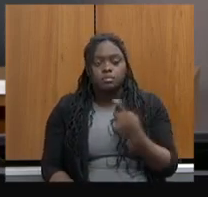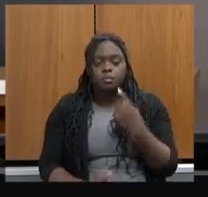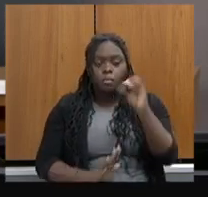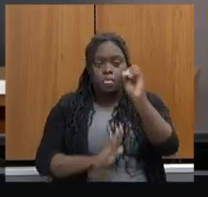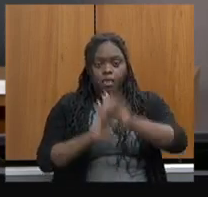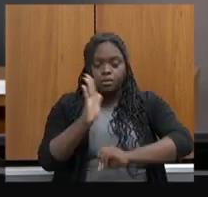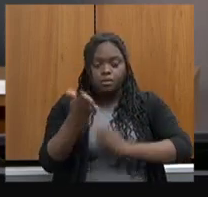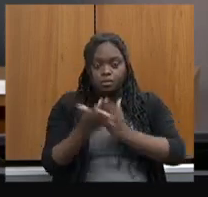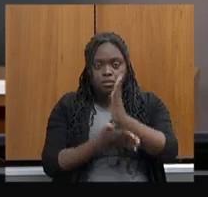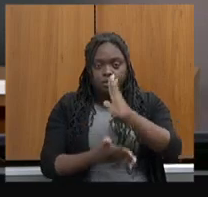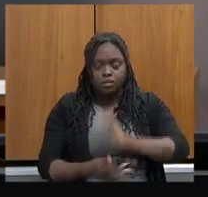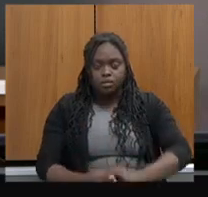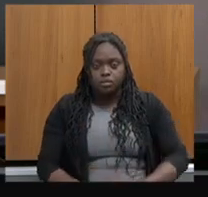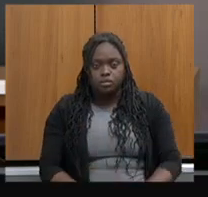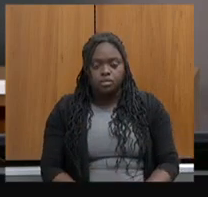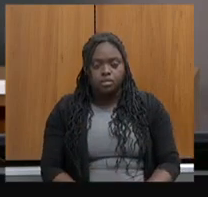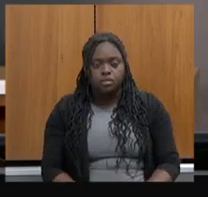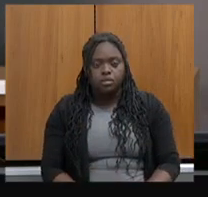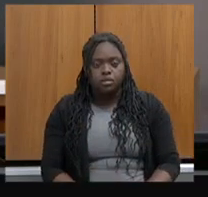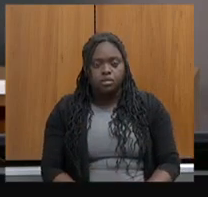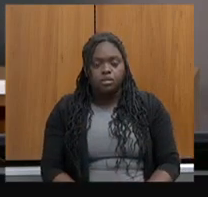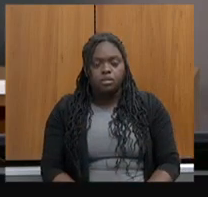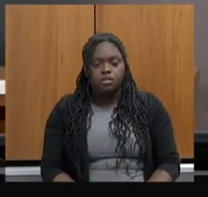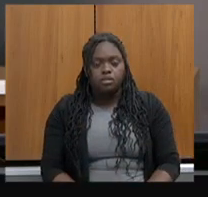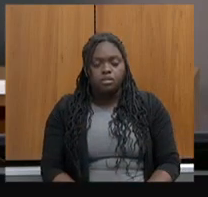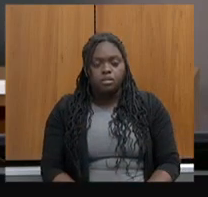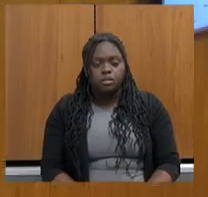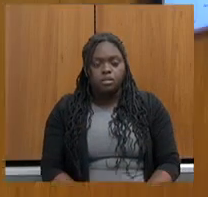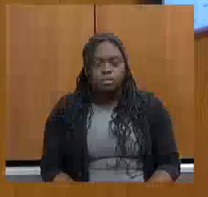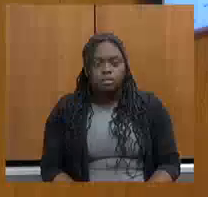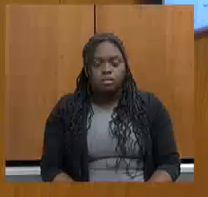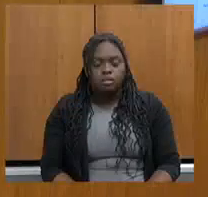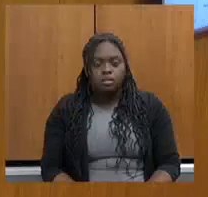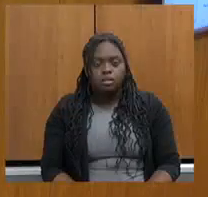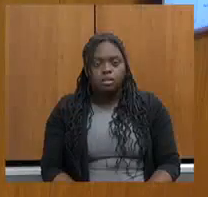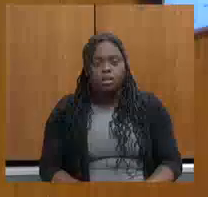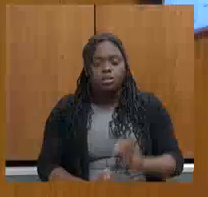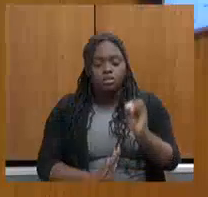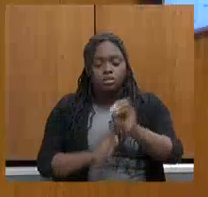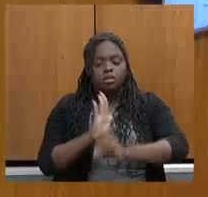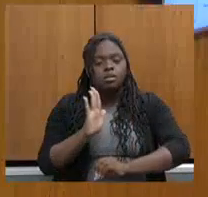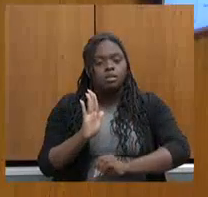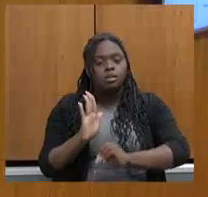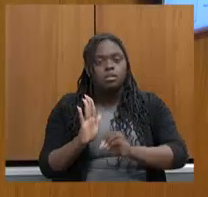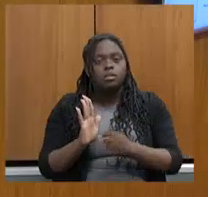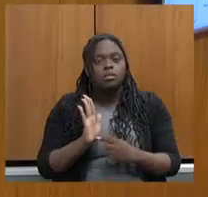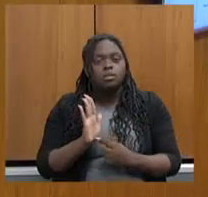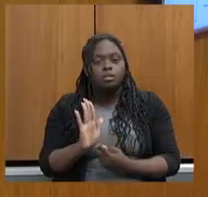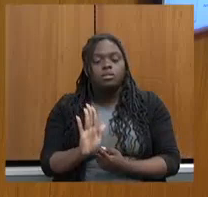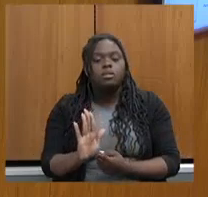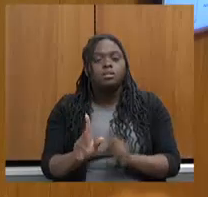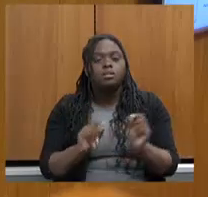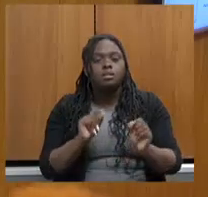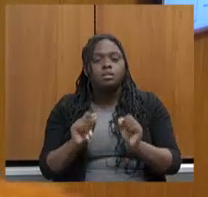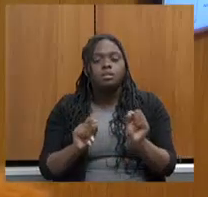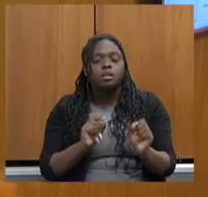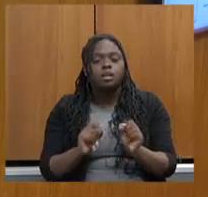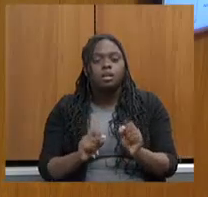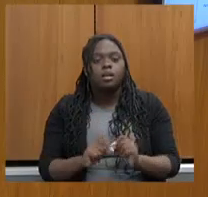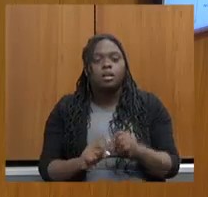aprovado próximo Comandante esse orçamento ordinário do estado é rubrica